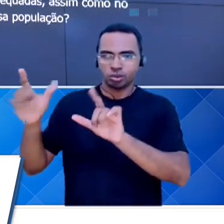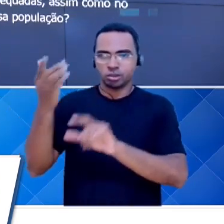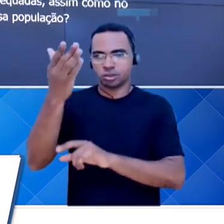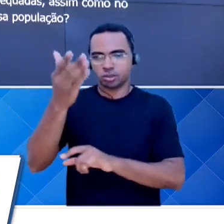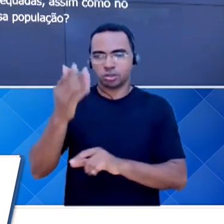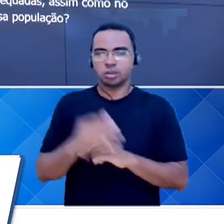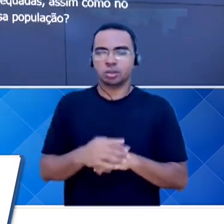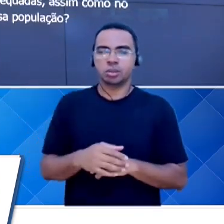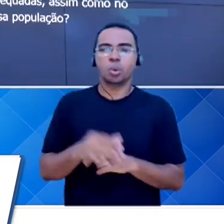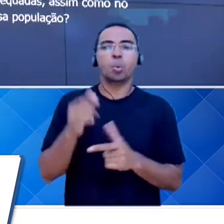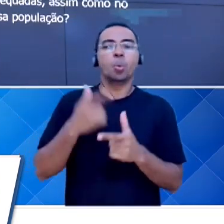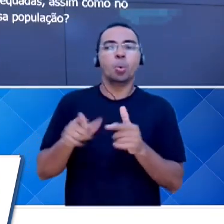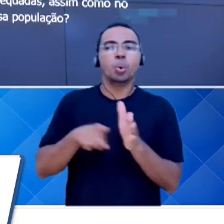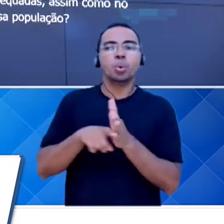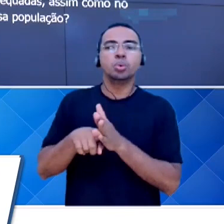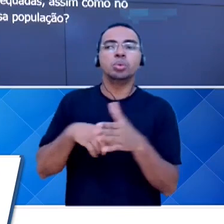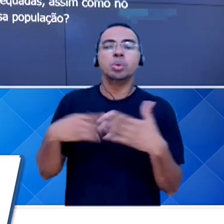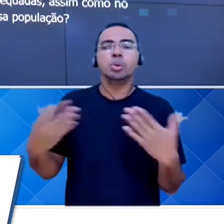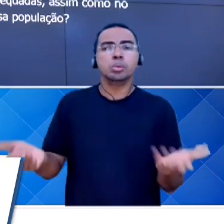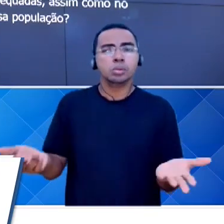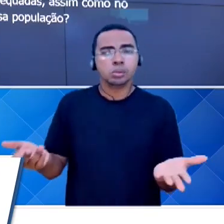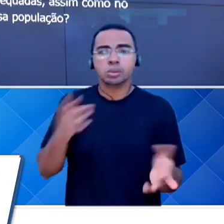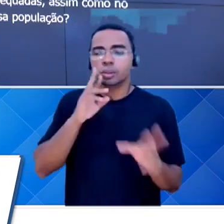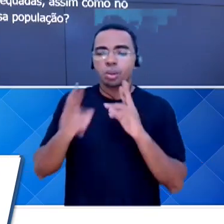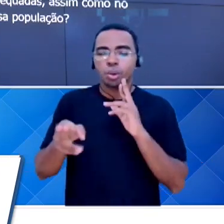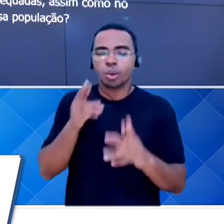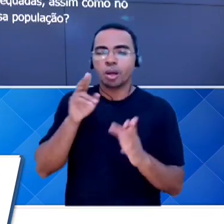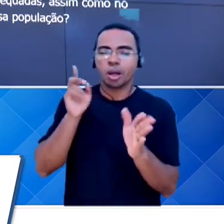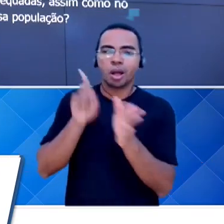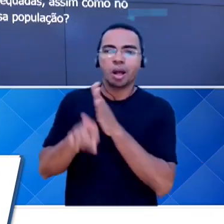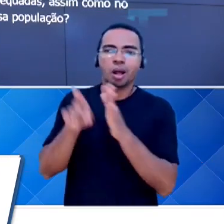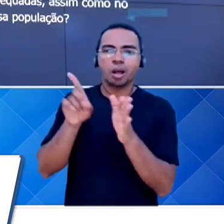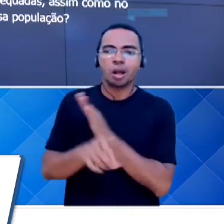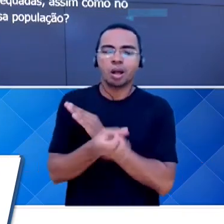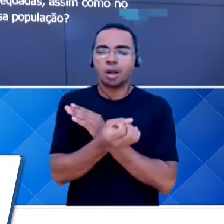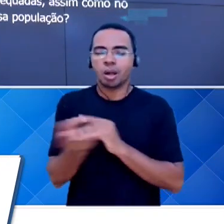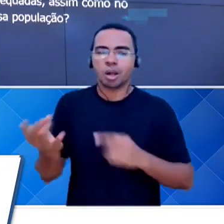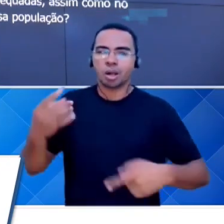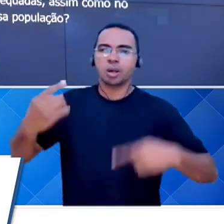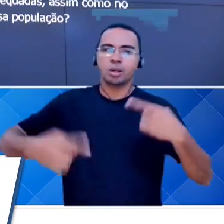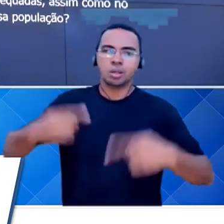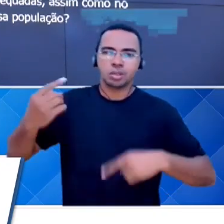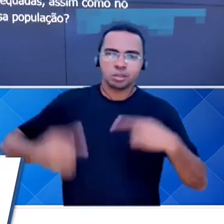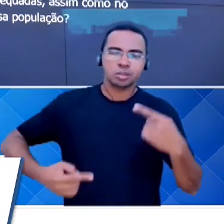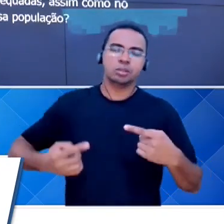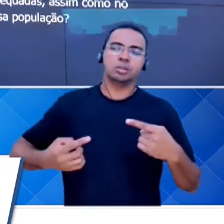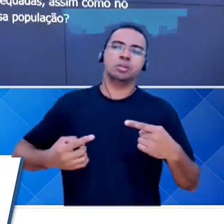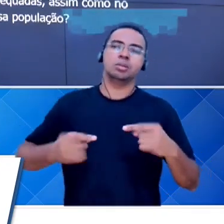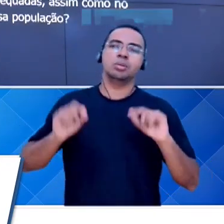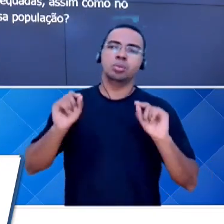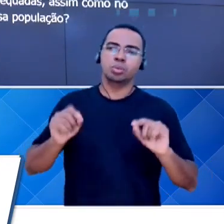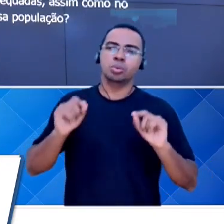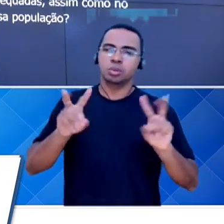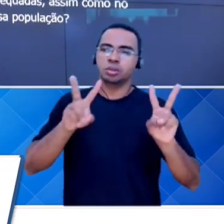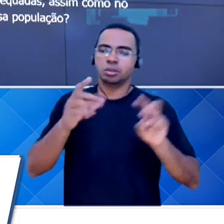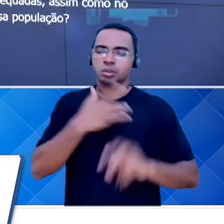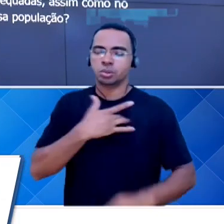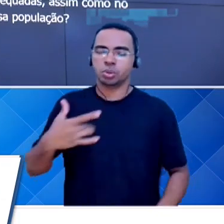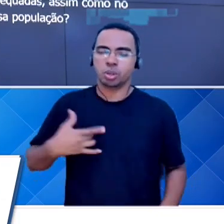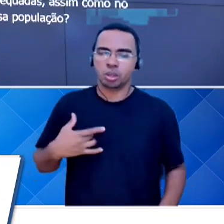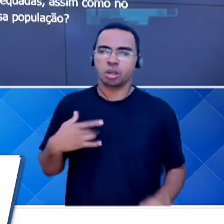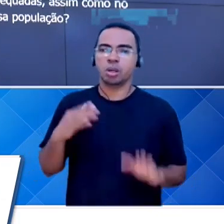problema de pesquisa foi qual? Responder a seguinte pergunta: quais políticas públicas em saúde voltadas a crianças